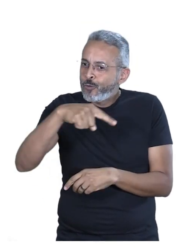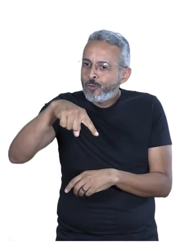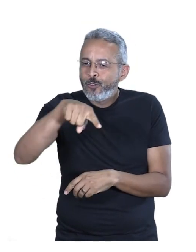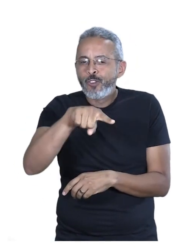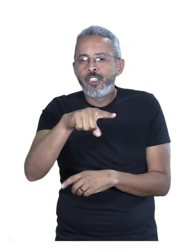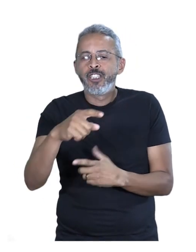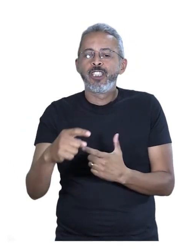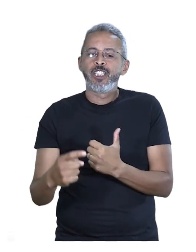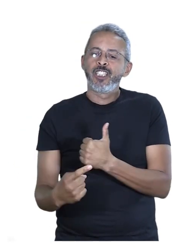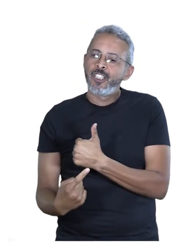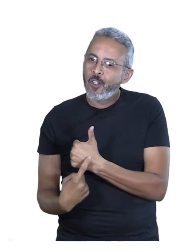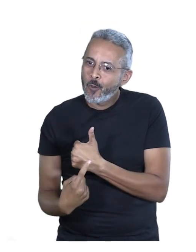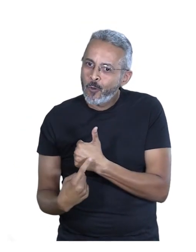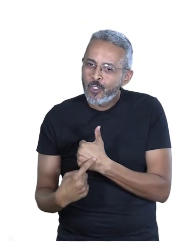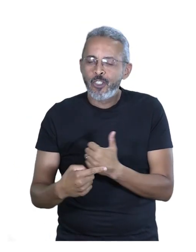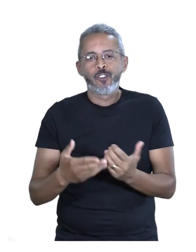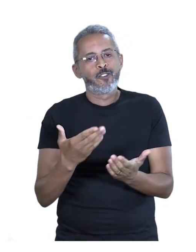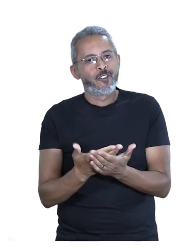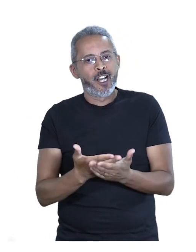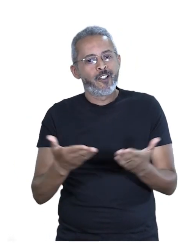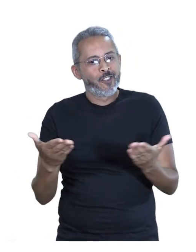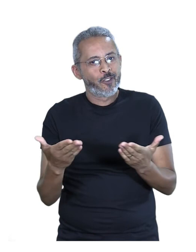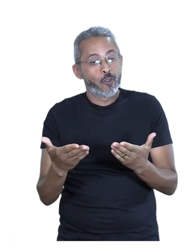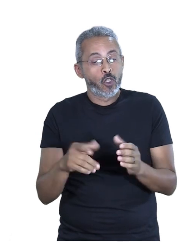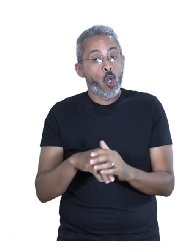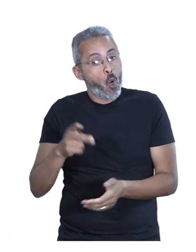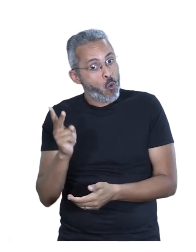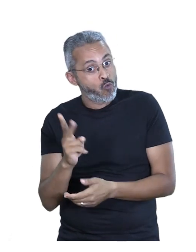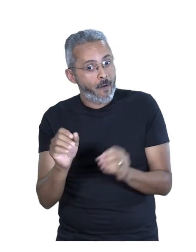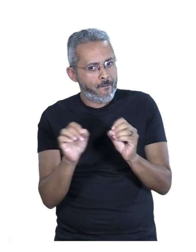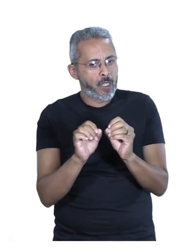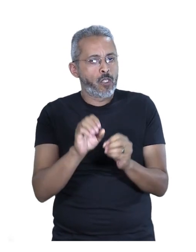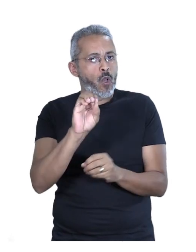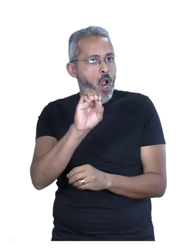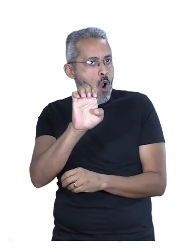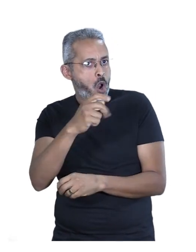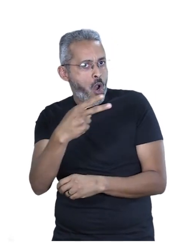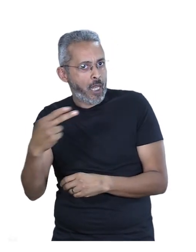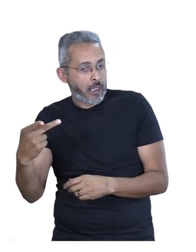de fazer as OEs e os podcasts. Bons estudos e até mais!